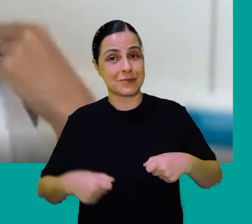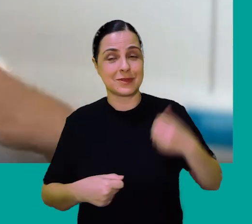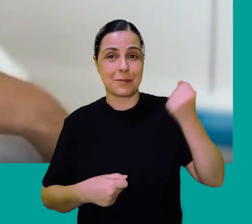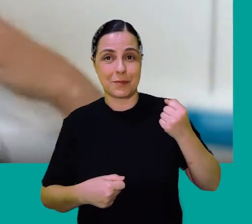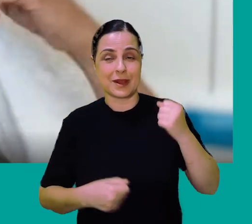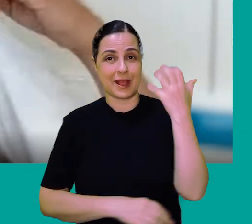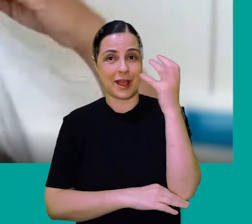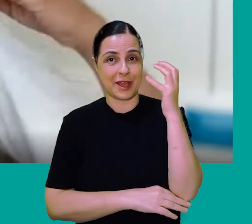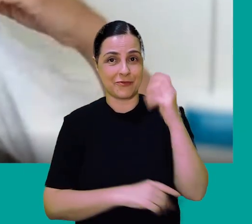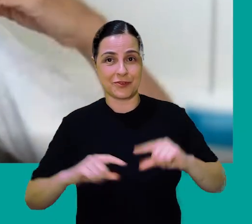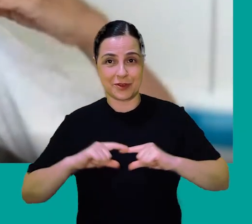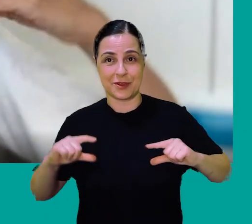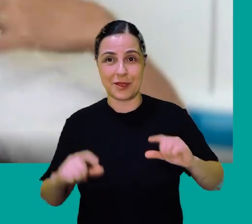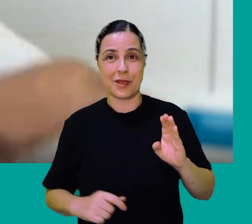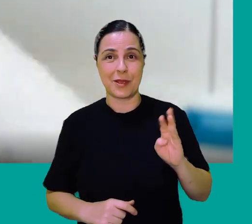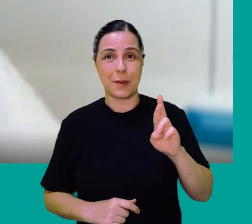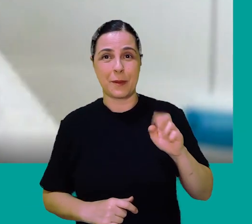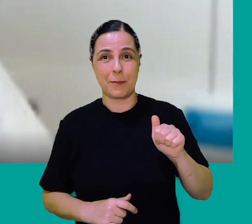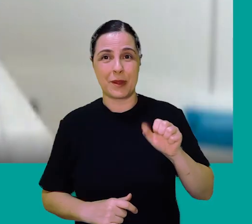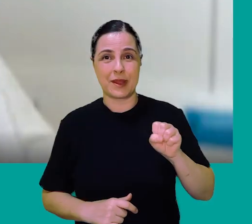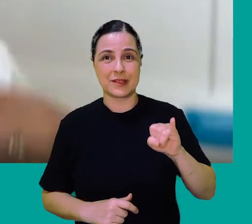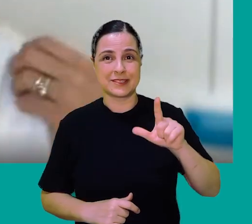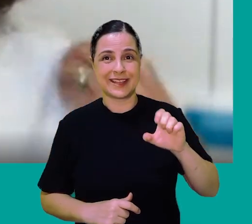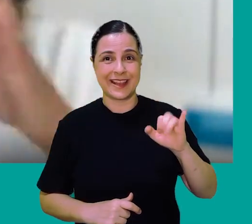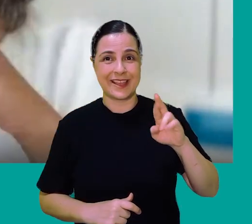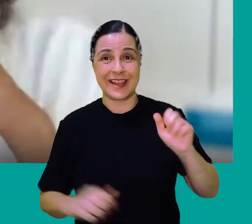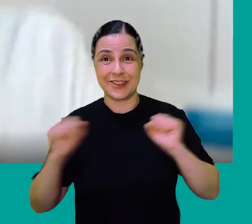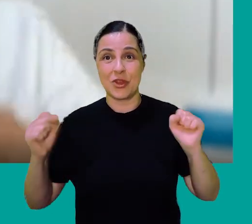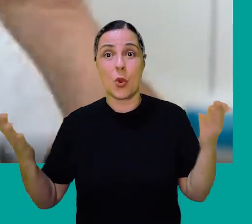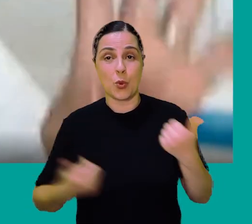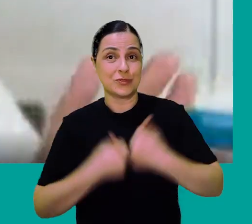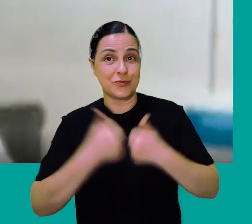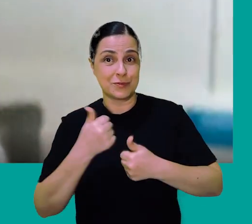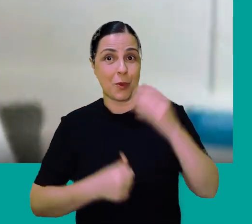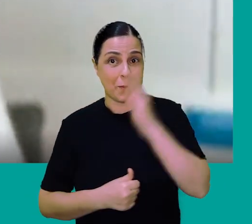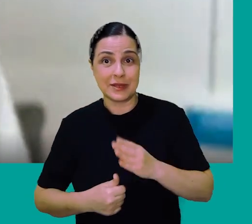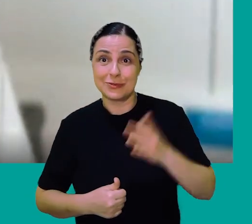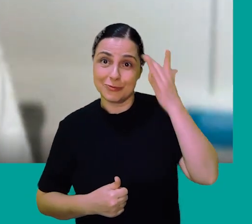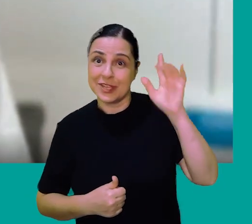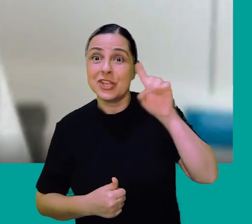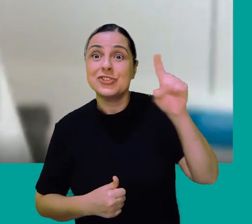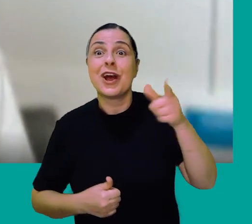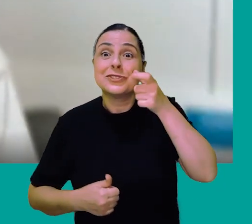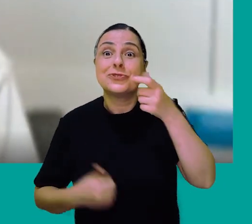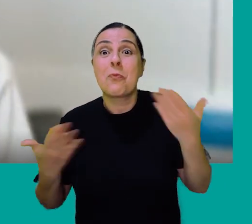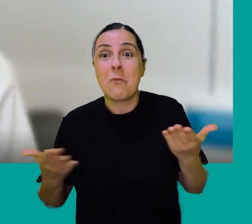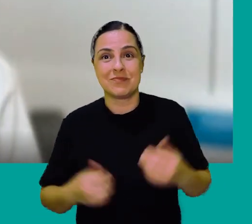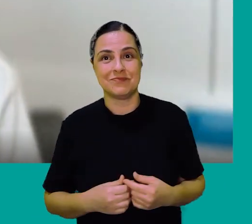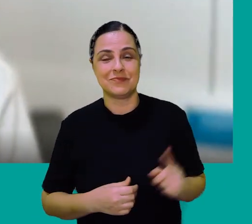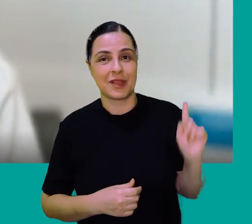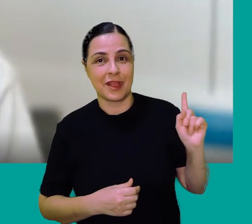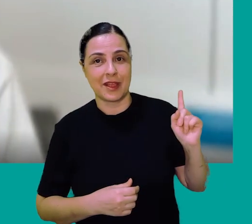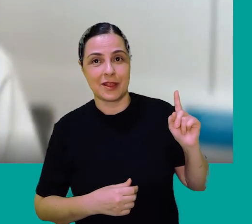uma palmeirinha escrito brasileira. Adoro! Hoje tem jogo do Brasil, não sei que dia que você está assistindo isso. Atrás de mim tem